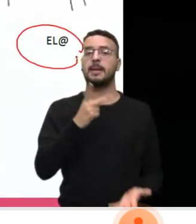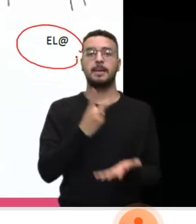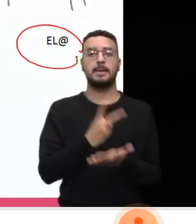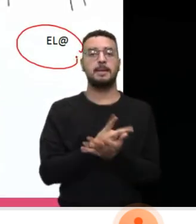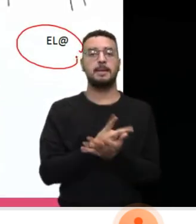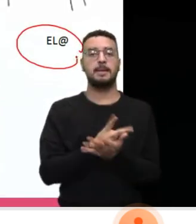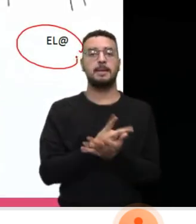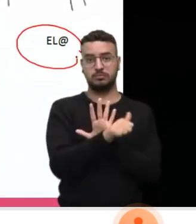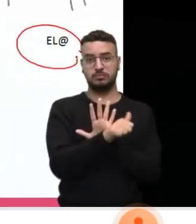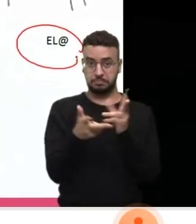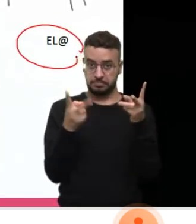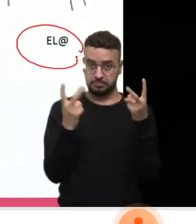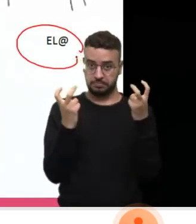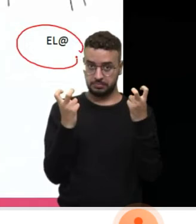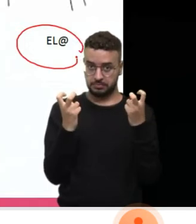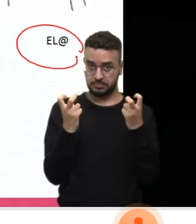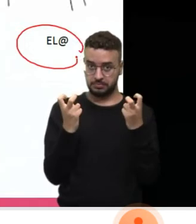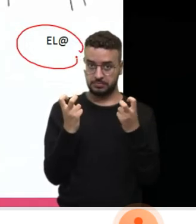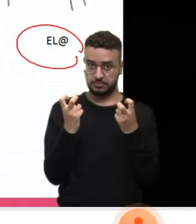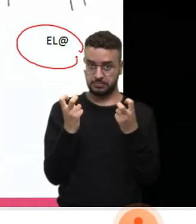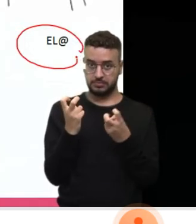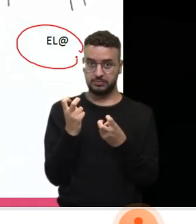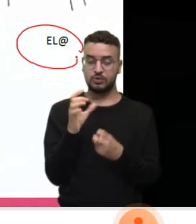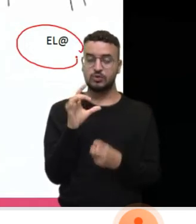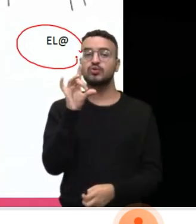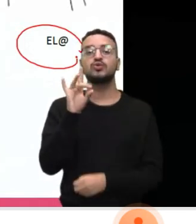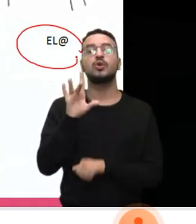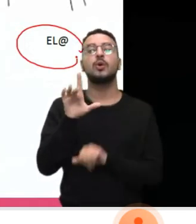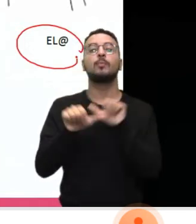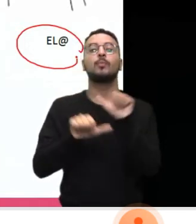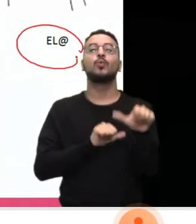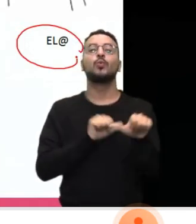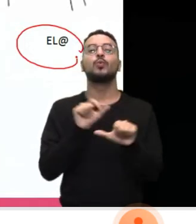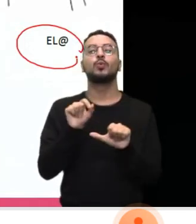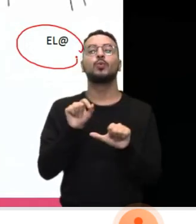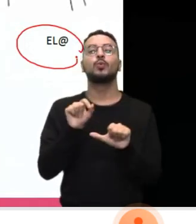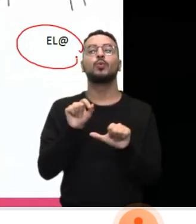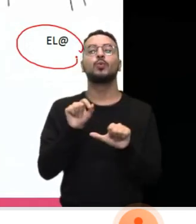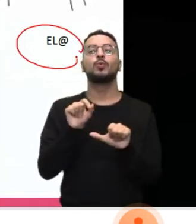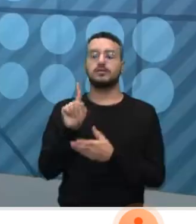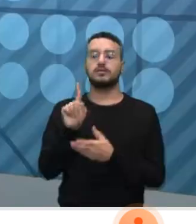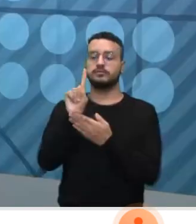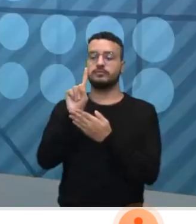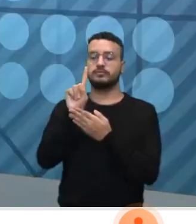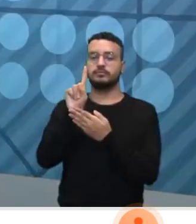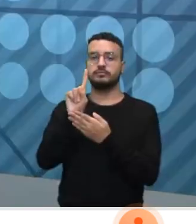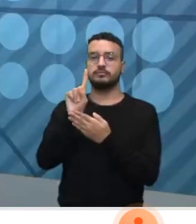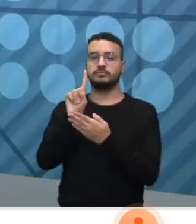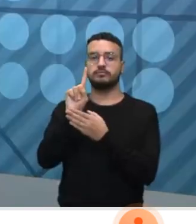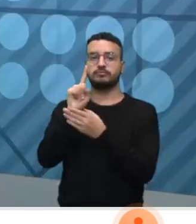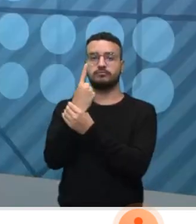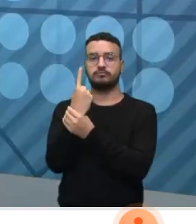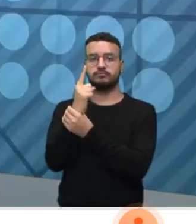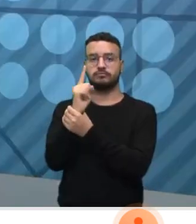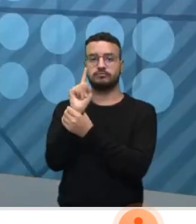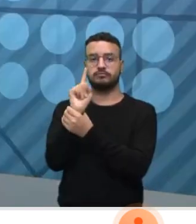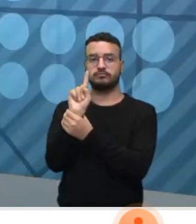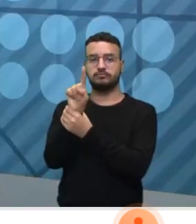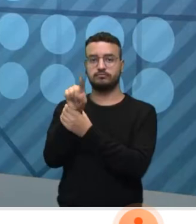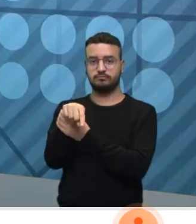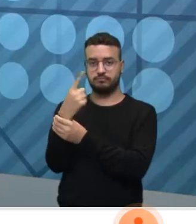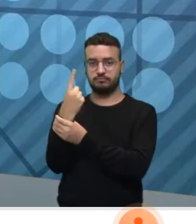percebeu? Só vai mudar agora a orientação. Então, a configuração de mãos é essa. Então,